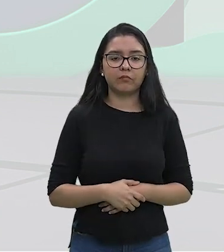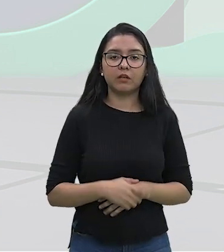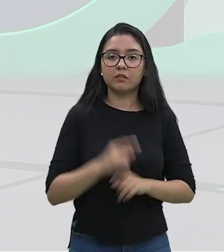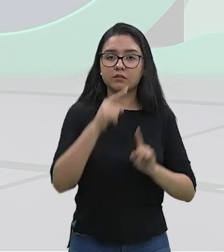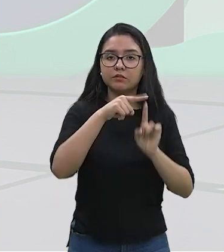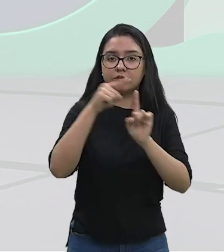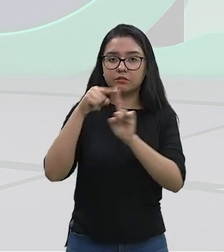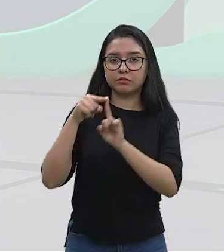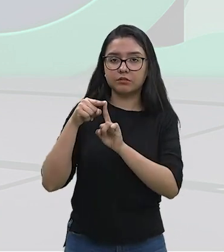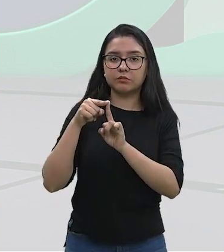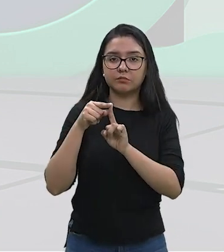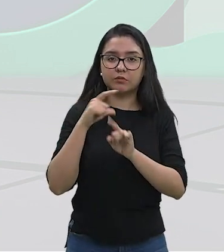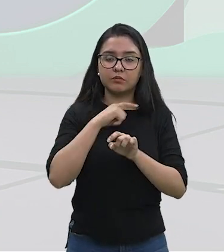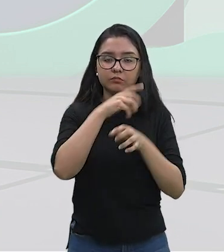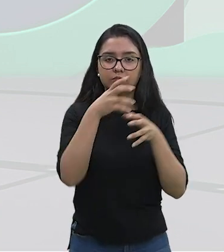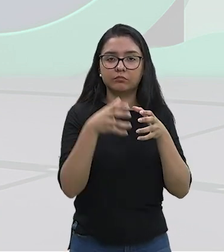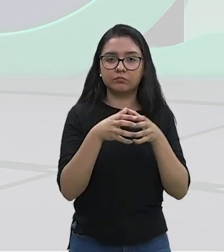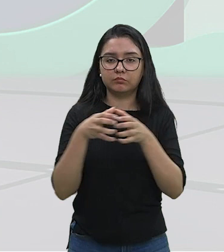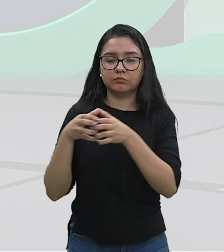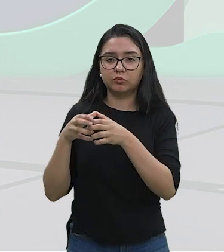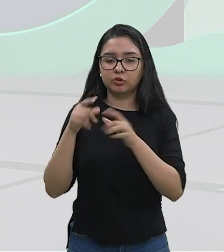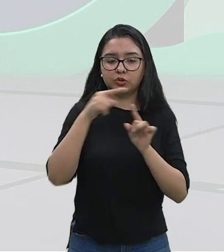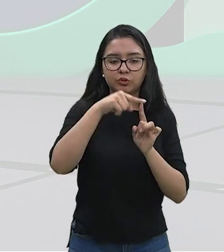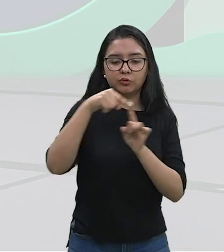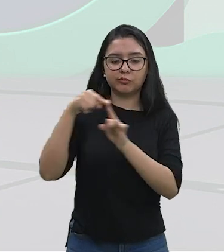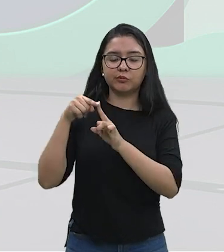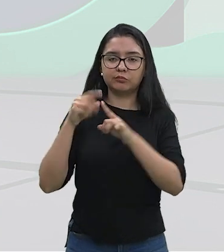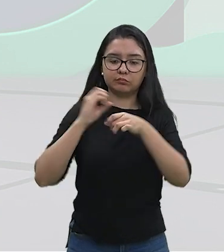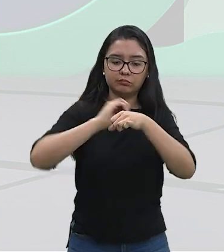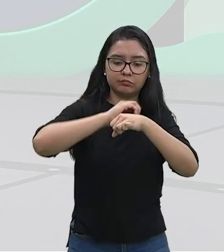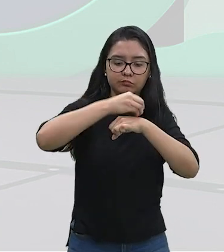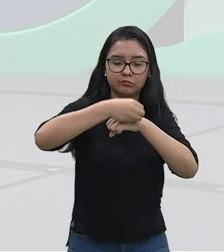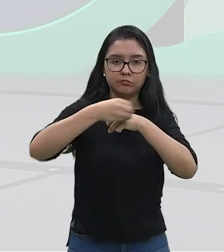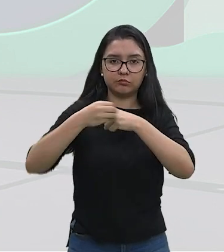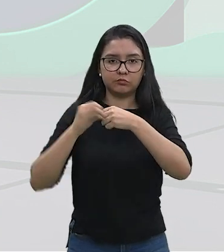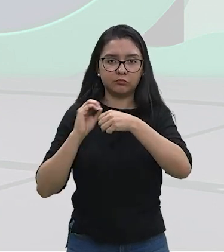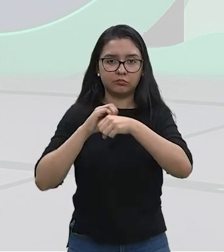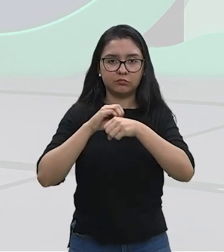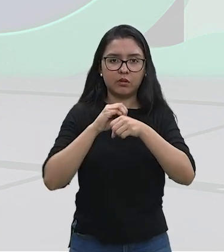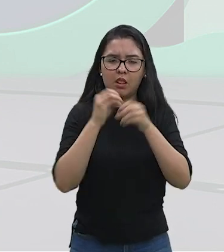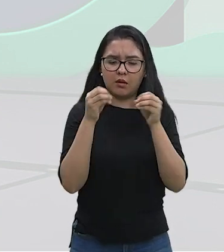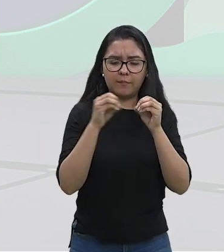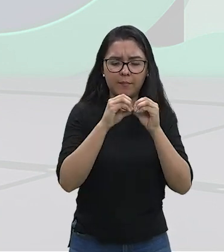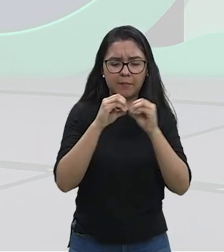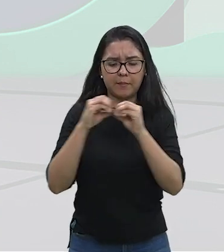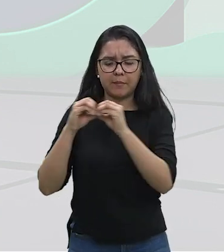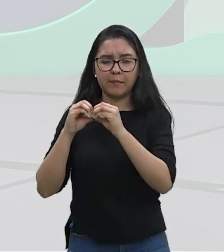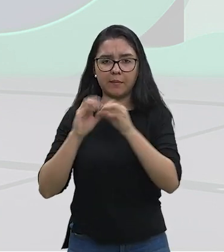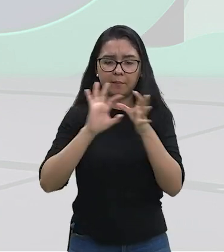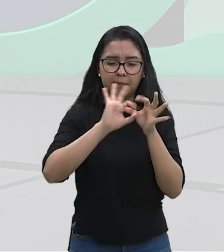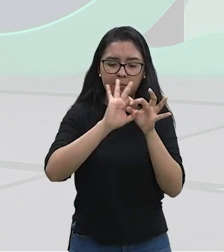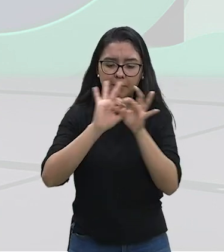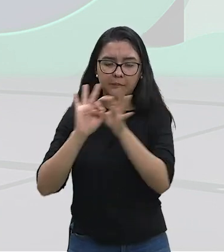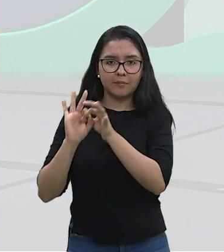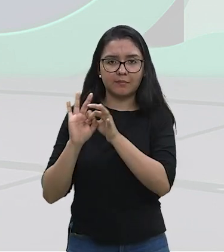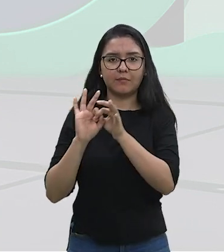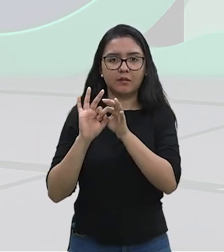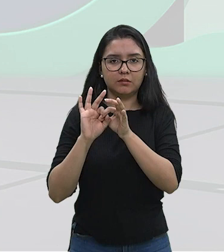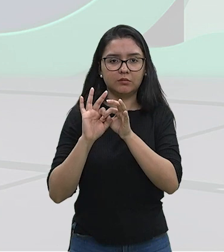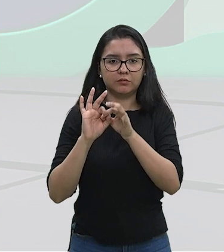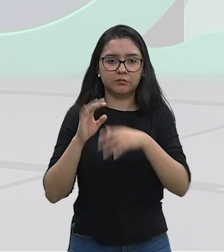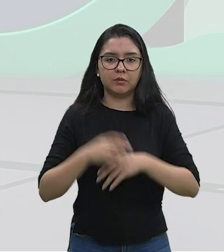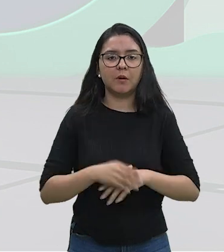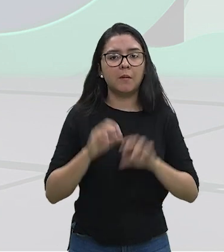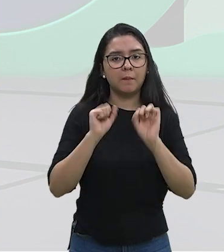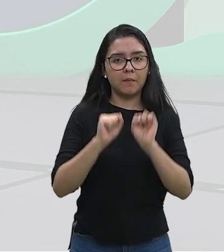ele é composto por um grupamento de células justapostas, ou seja, que são bem unidas em diferentes formas. Elas podem ser